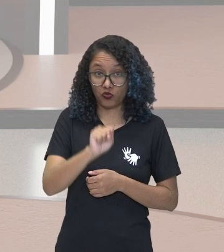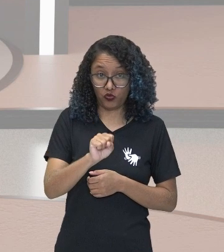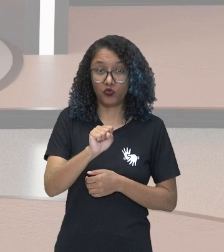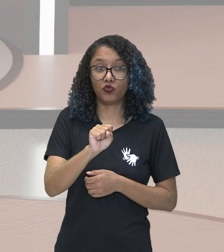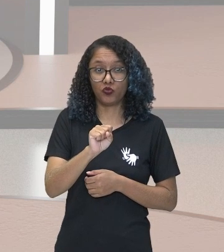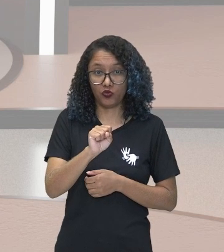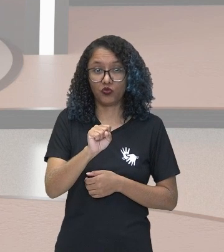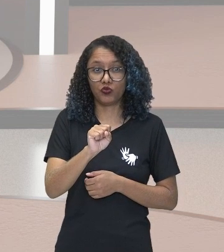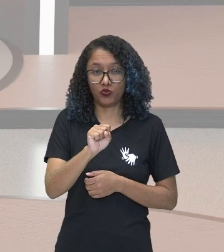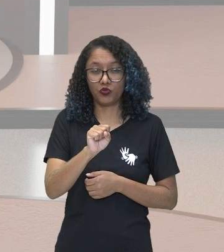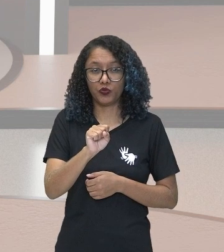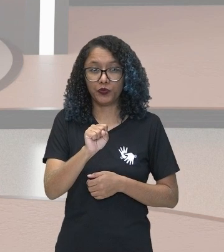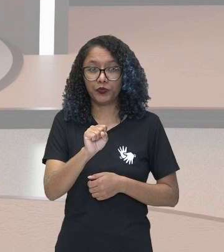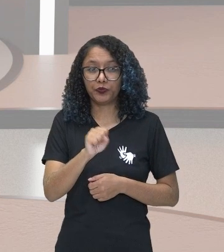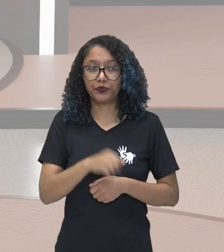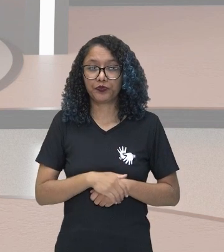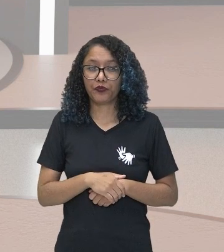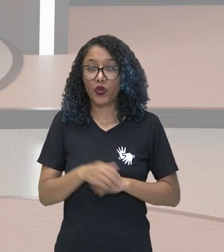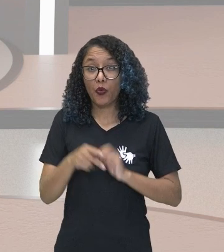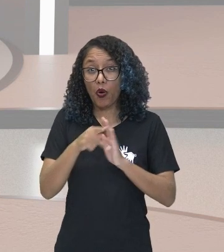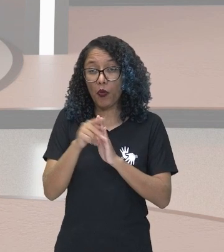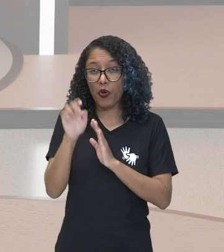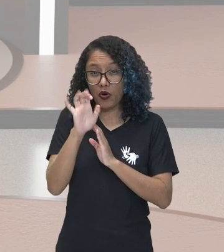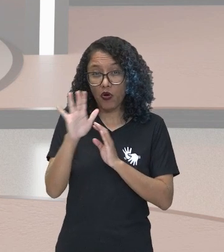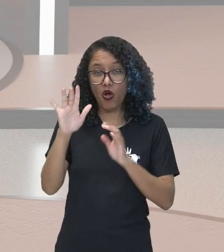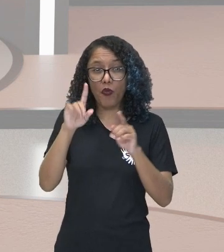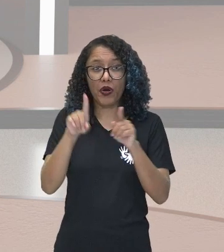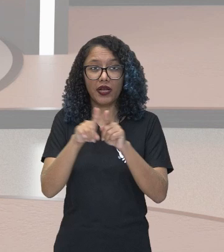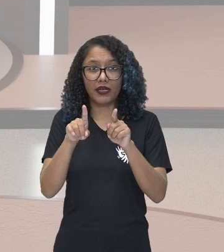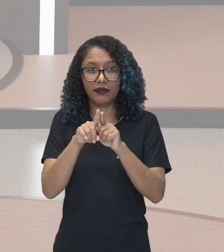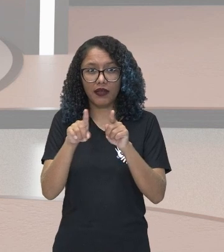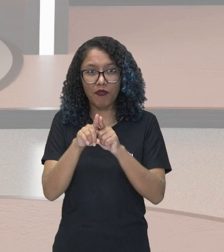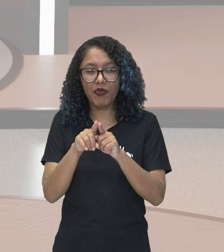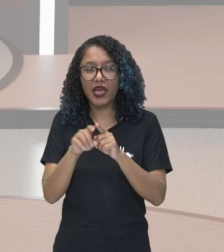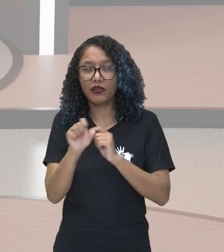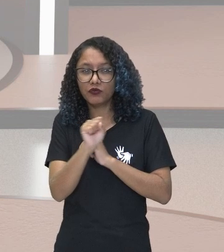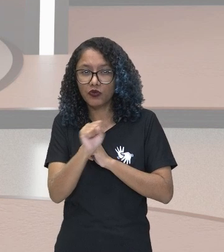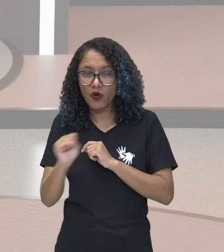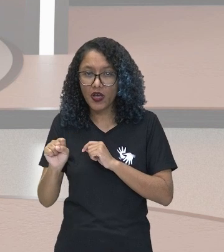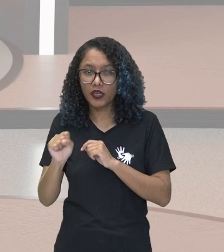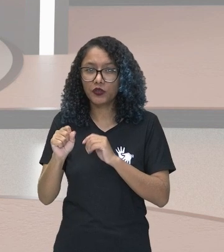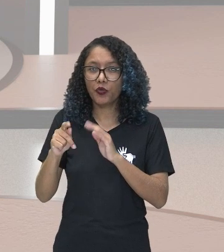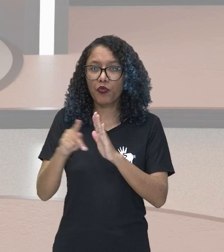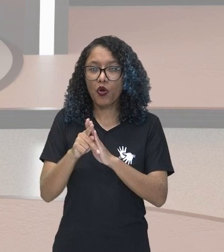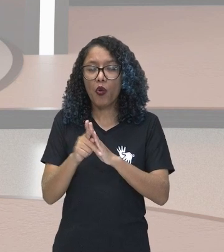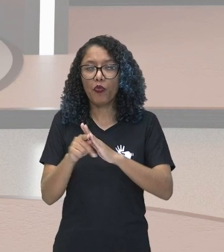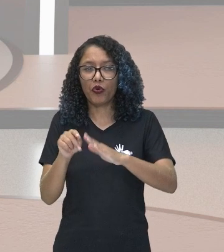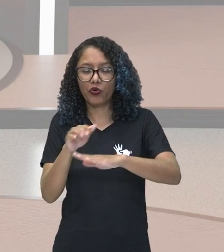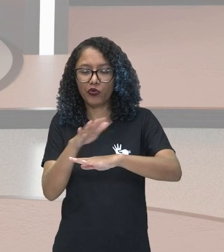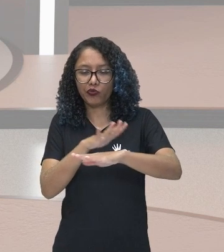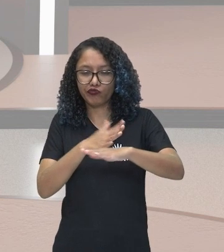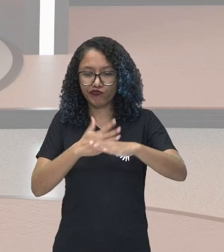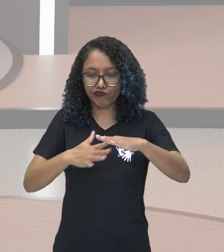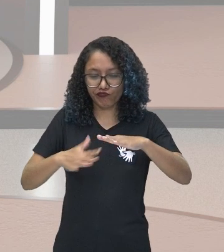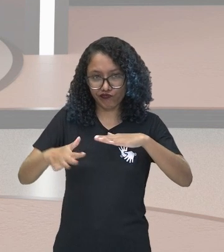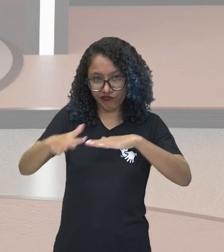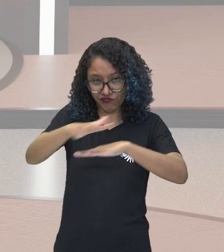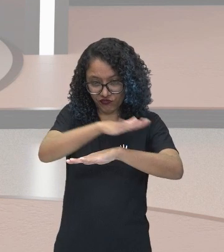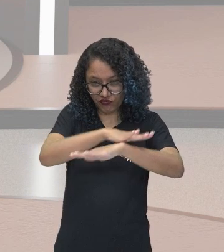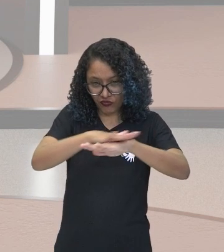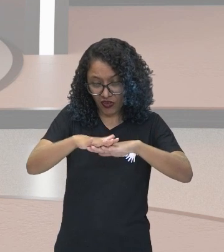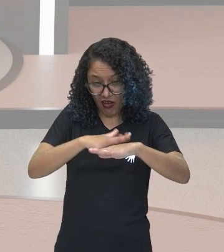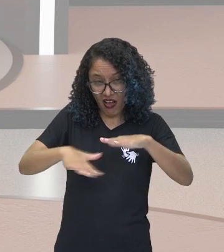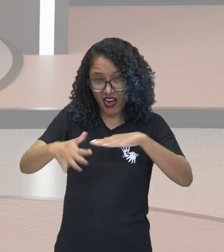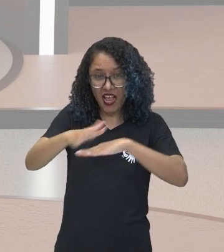ao sudoeste, da Península Arábica, tá? Então, a gente vai estudar aí verificando